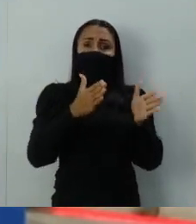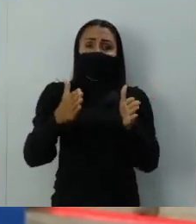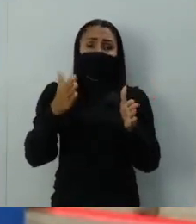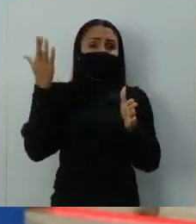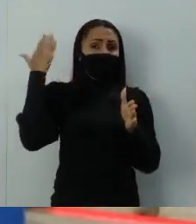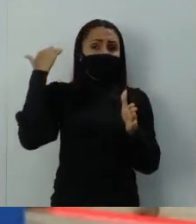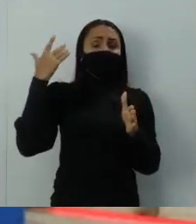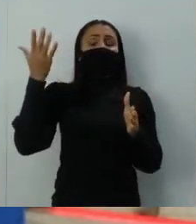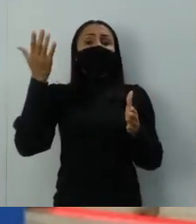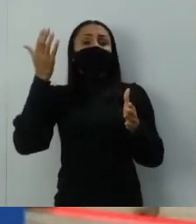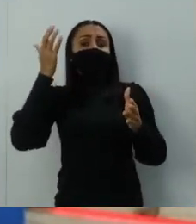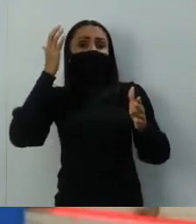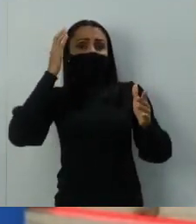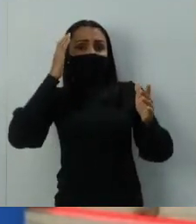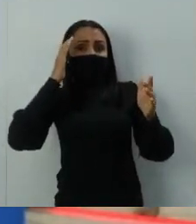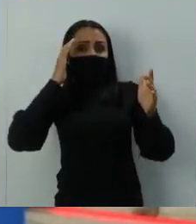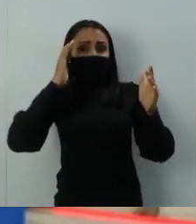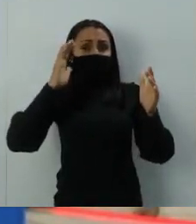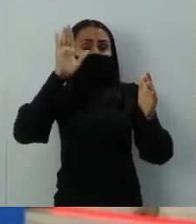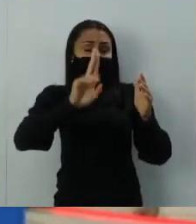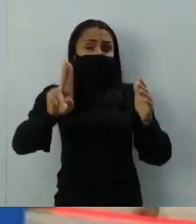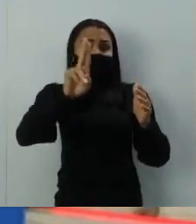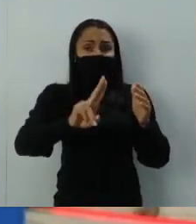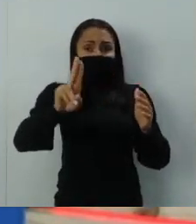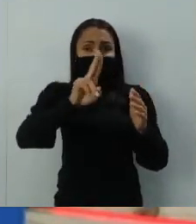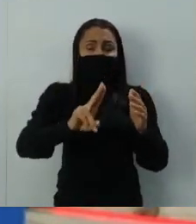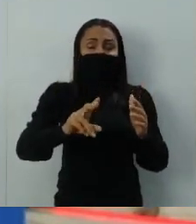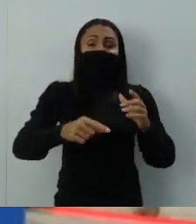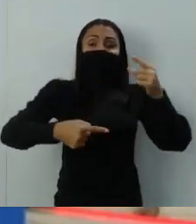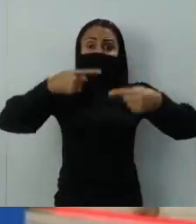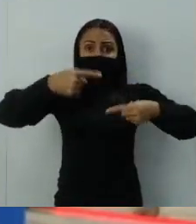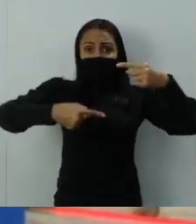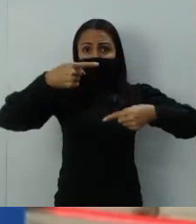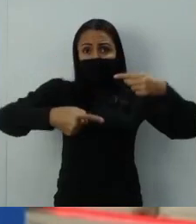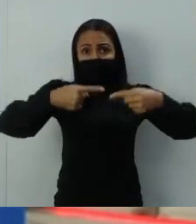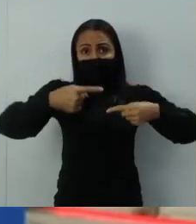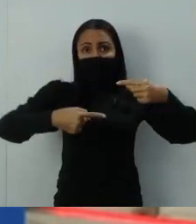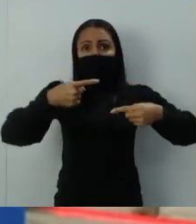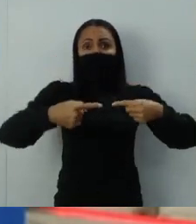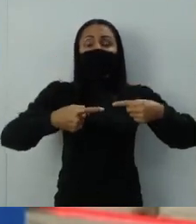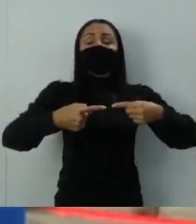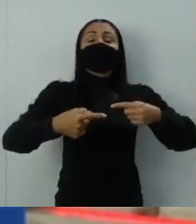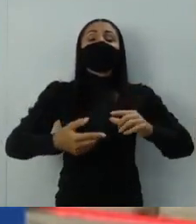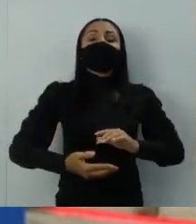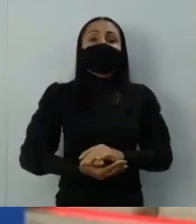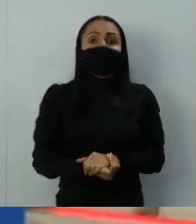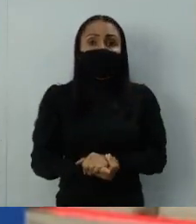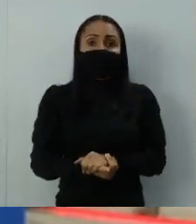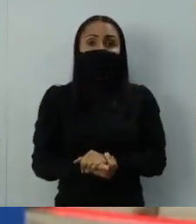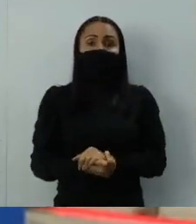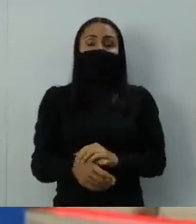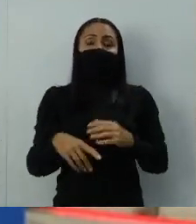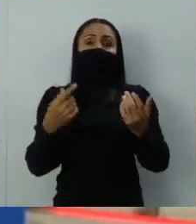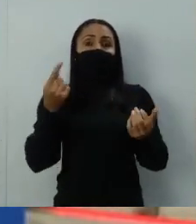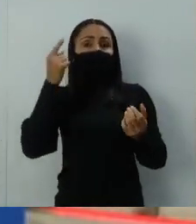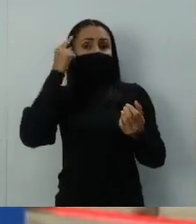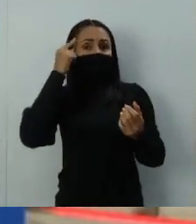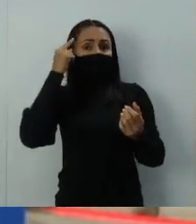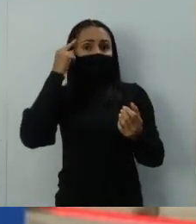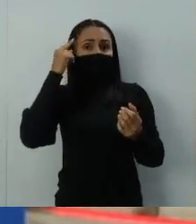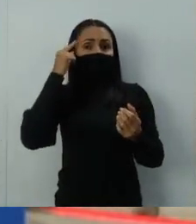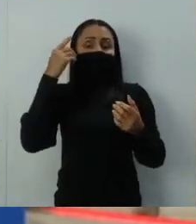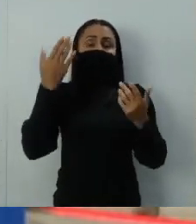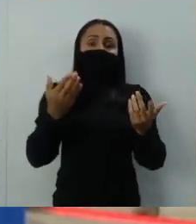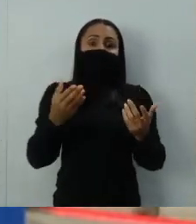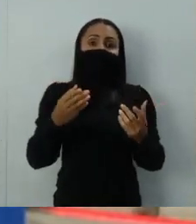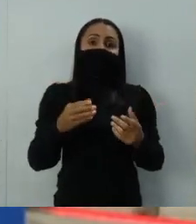políticos. E a pessoas que eram acusadas de terem pensamentos ou ideologias contrárias